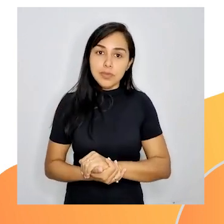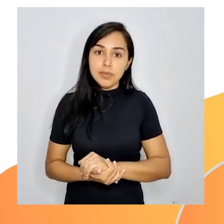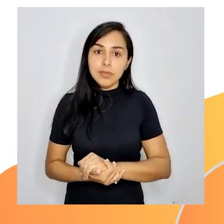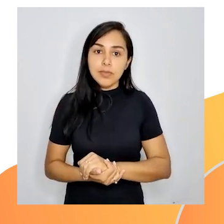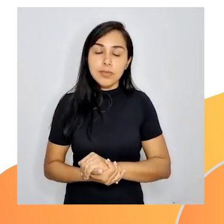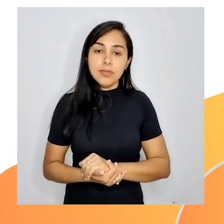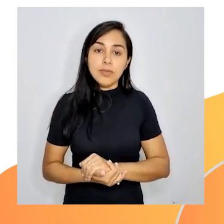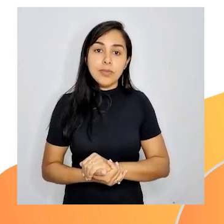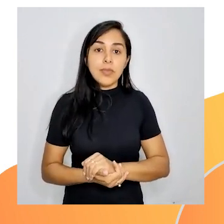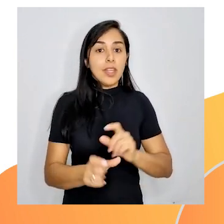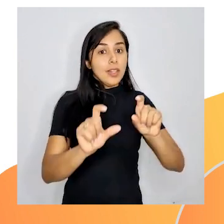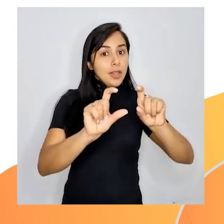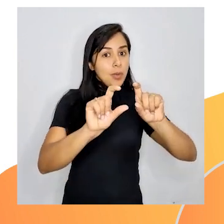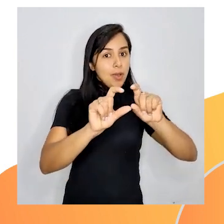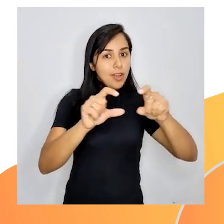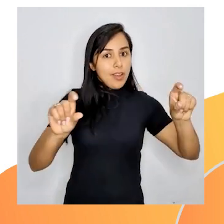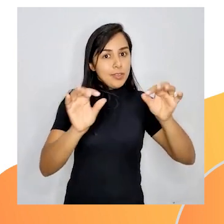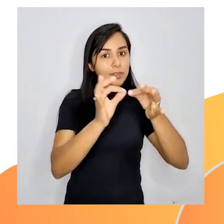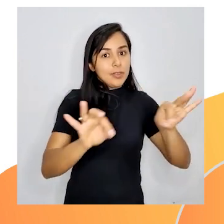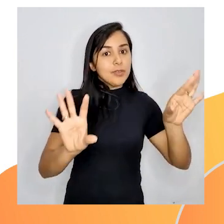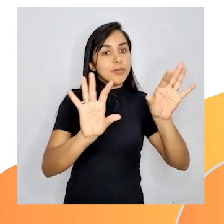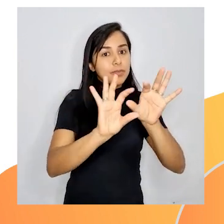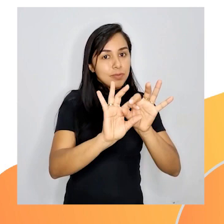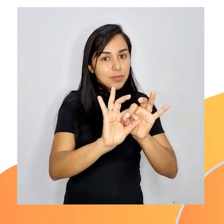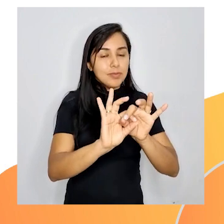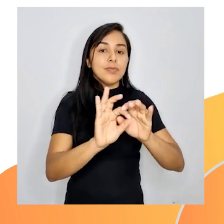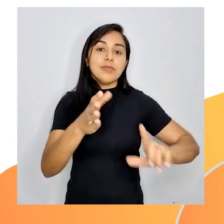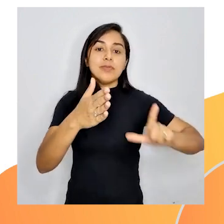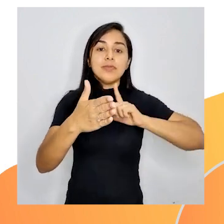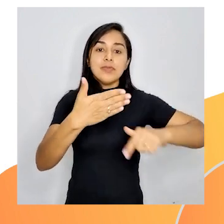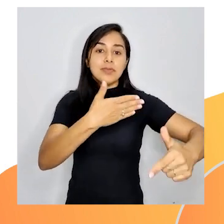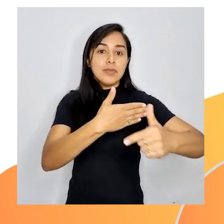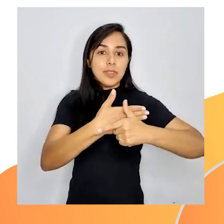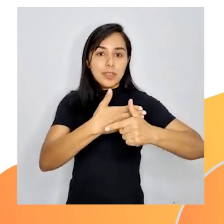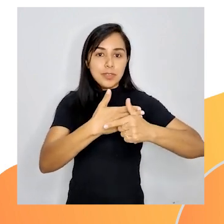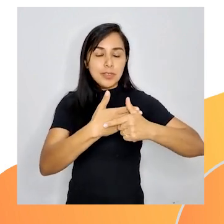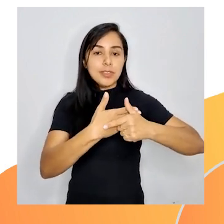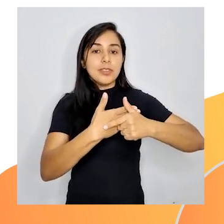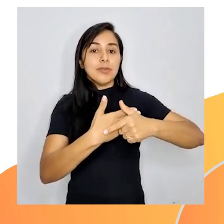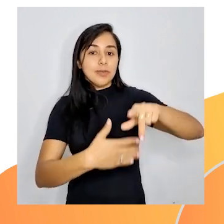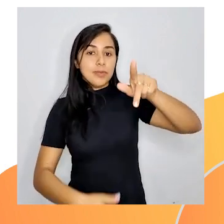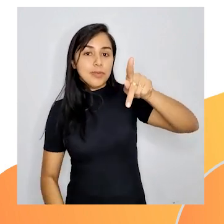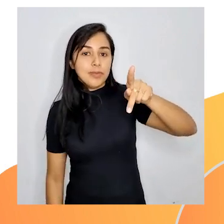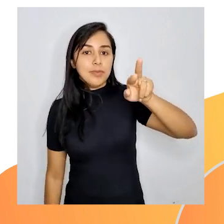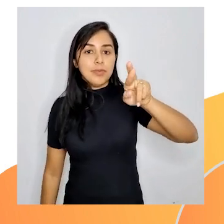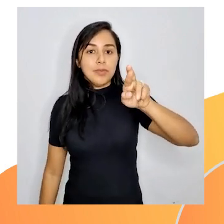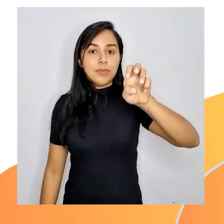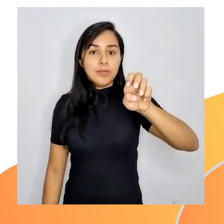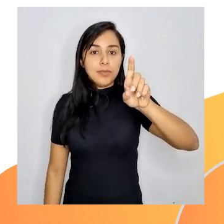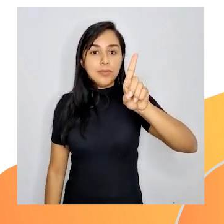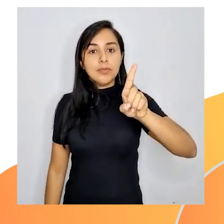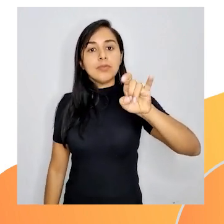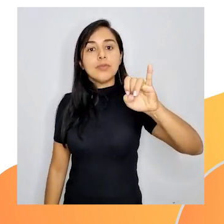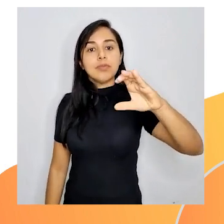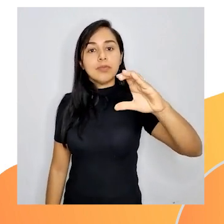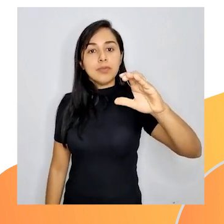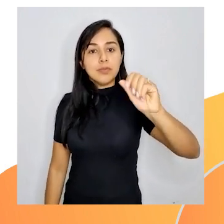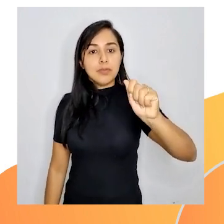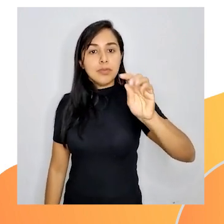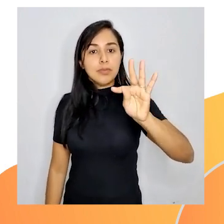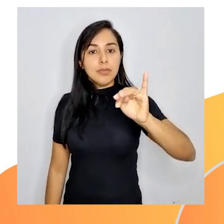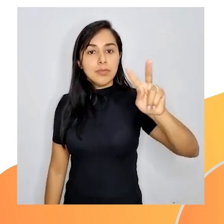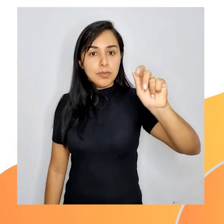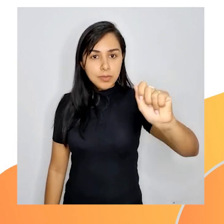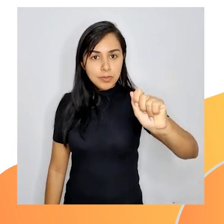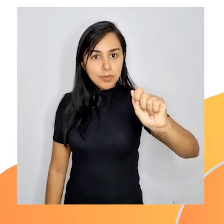a oração subordinada vai assumir a função de predicativo do sujeito da oração principal. Logo,